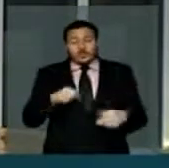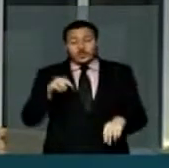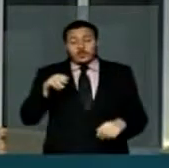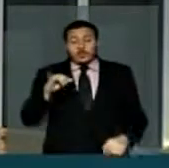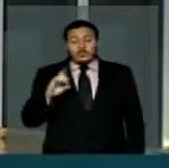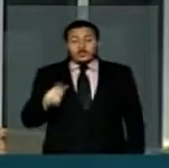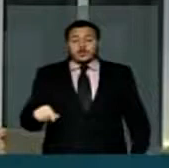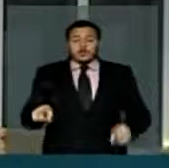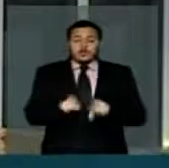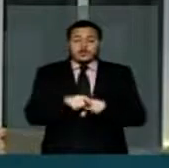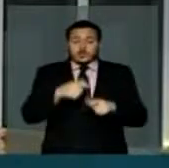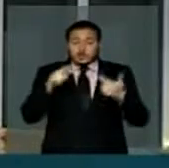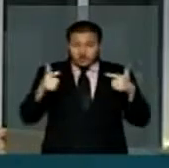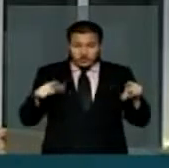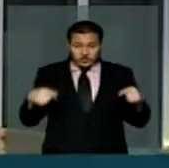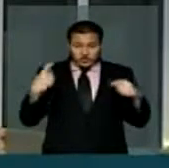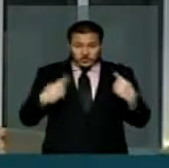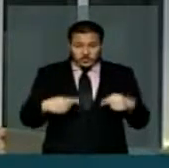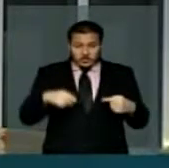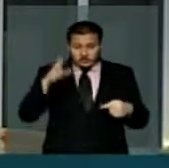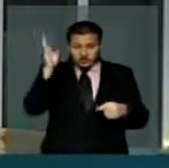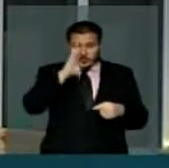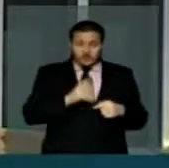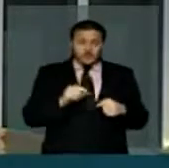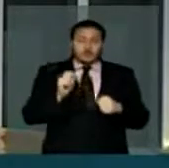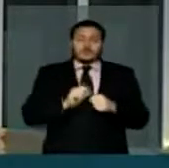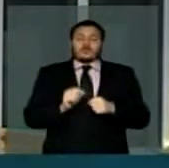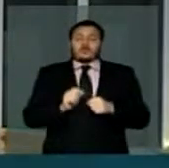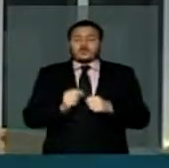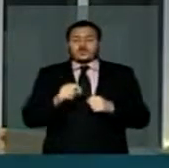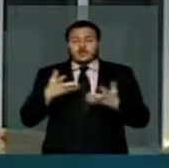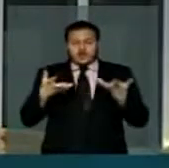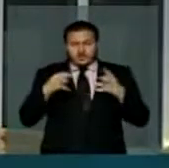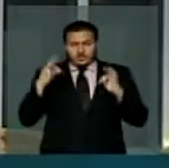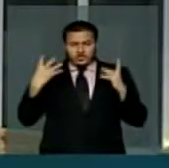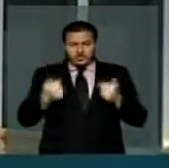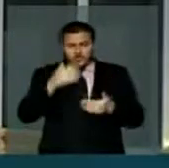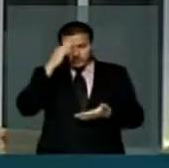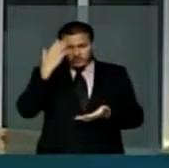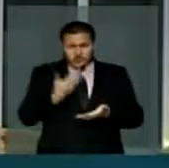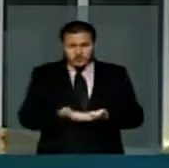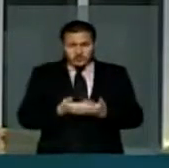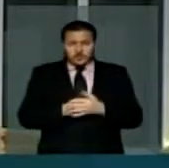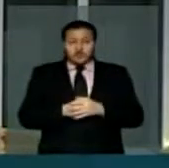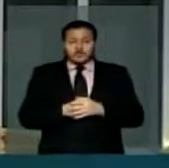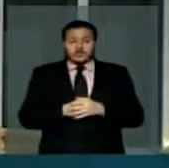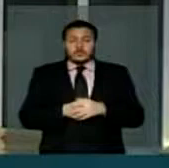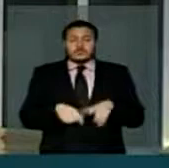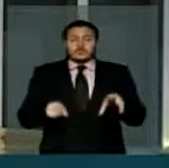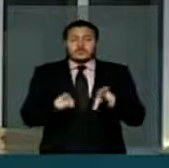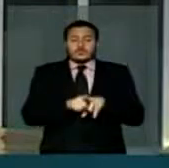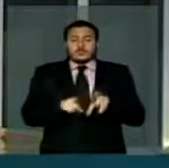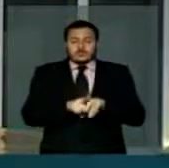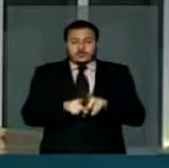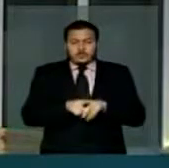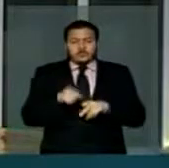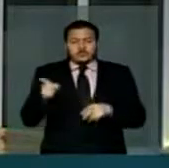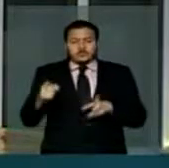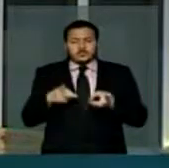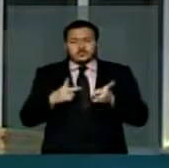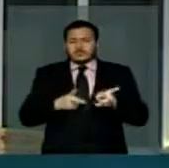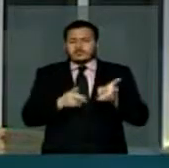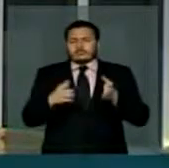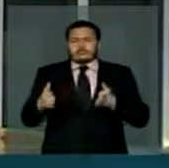alguns setores da política brasileira querem que todos acreditem. E marca de sua